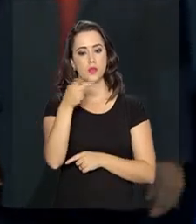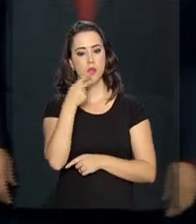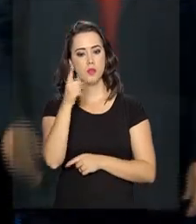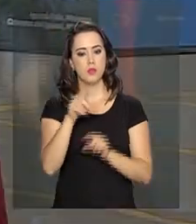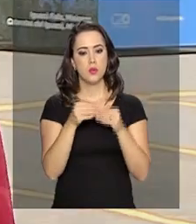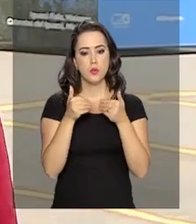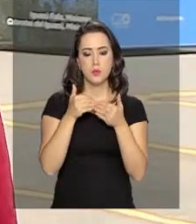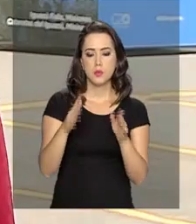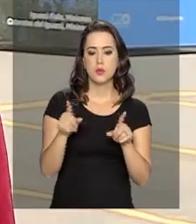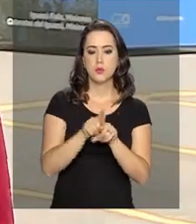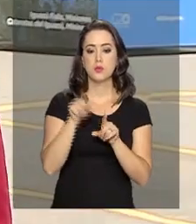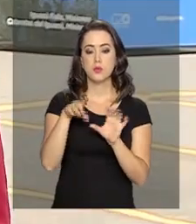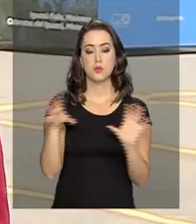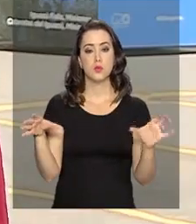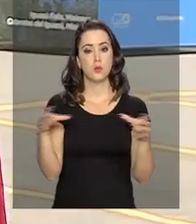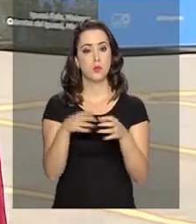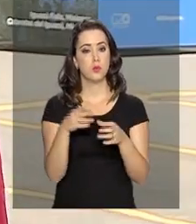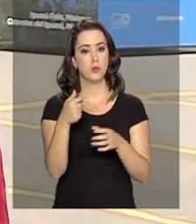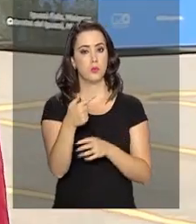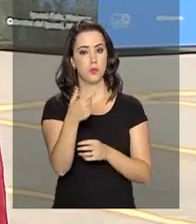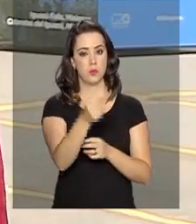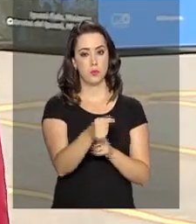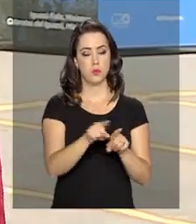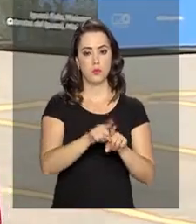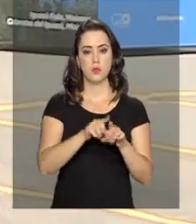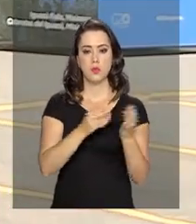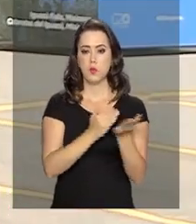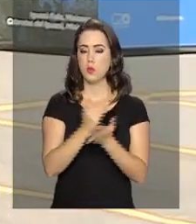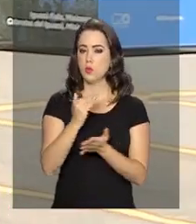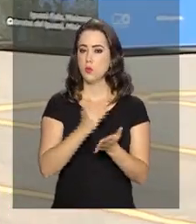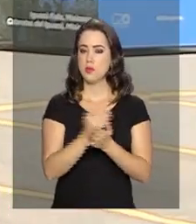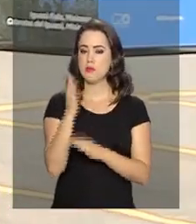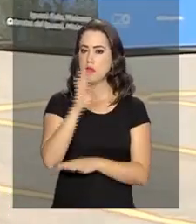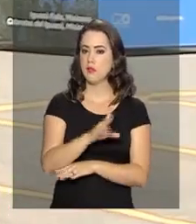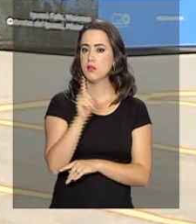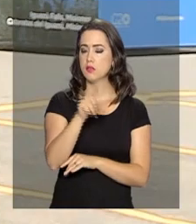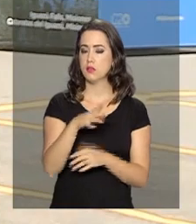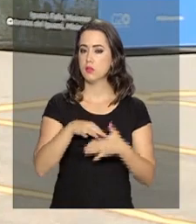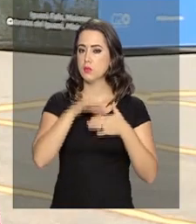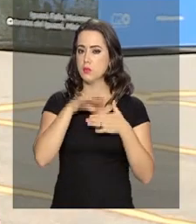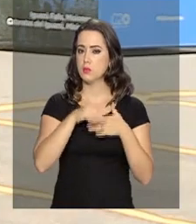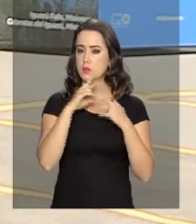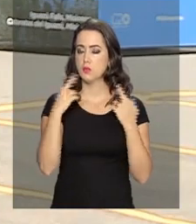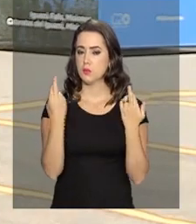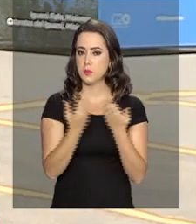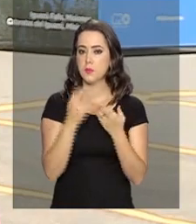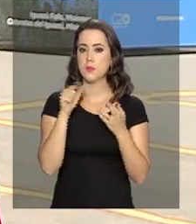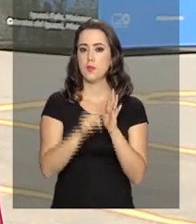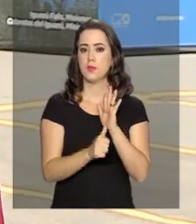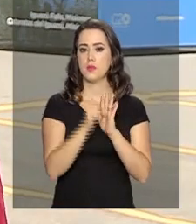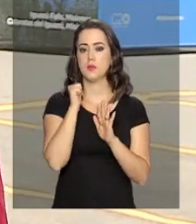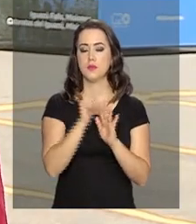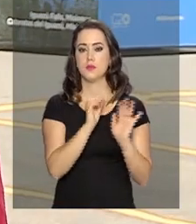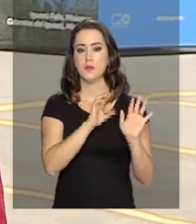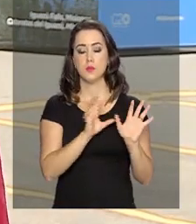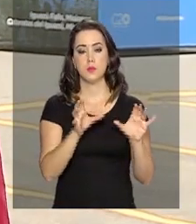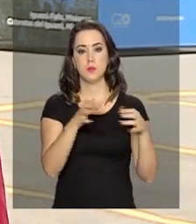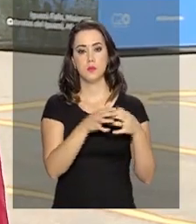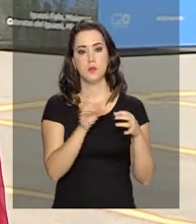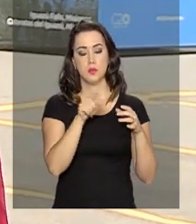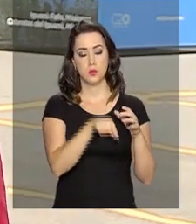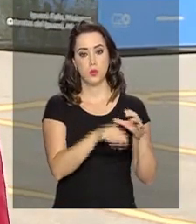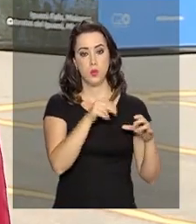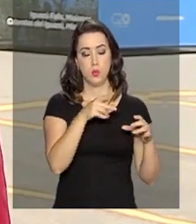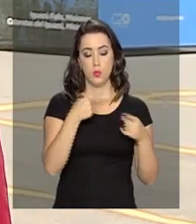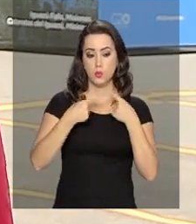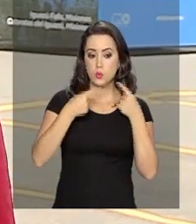de abertura aqui da cúpula do G20 e no início da tarde os líderes se reuniram na primeira sessão plenária, que